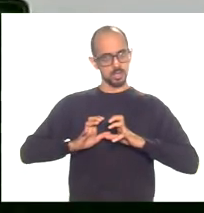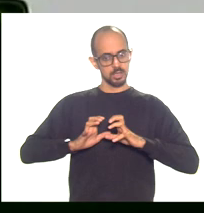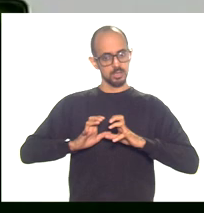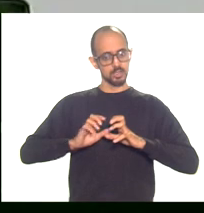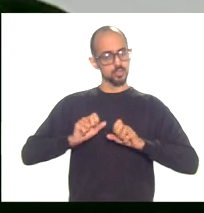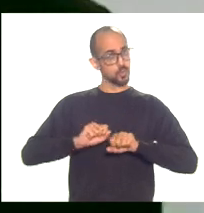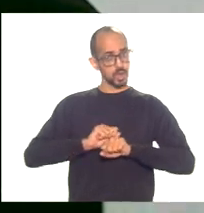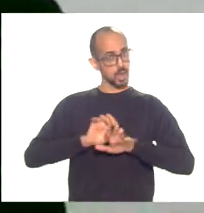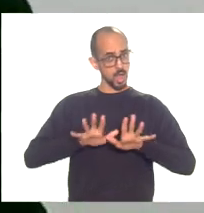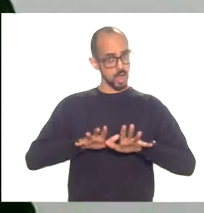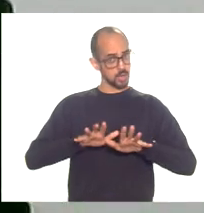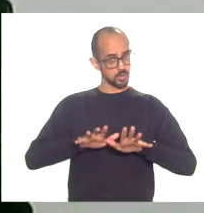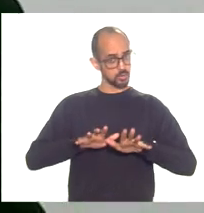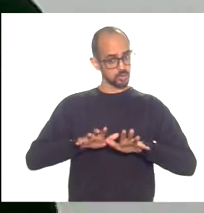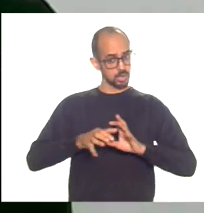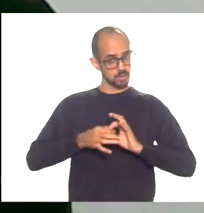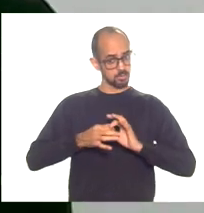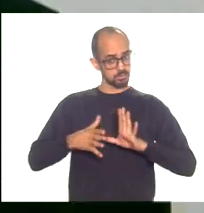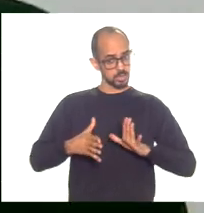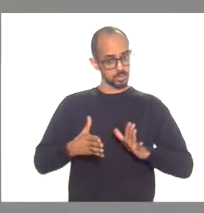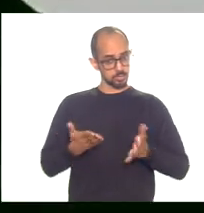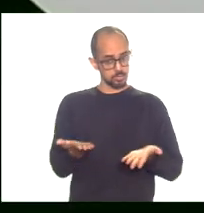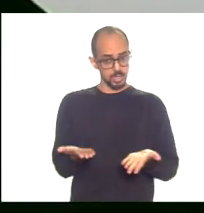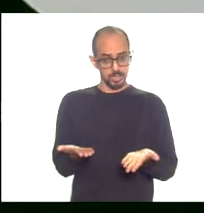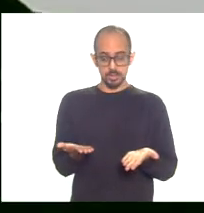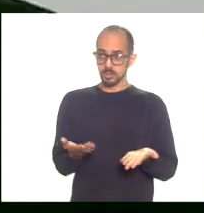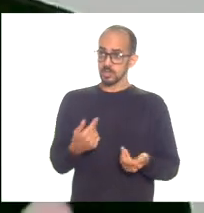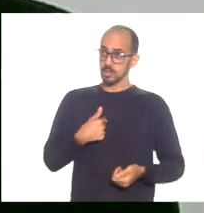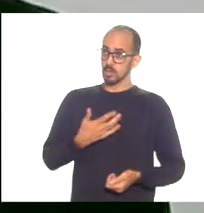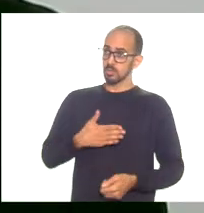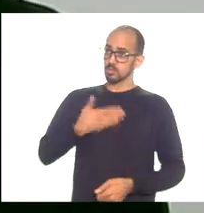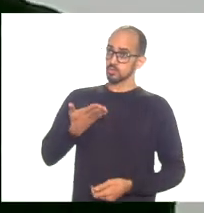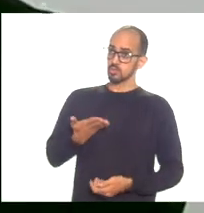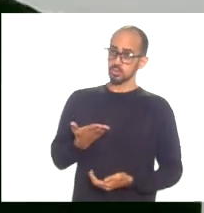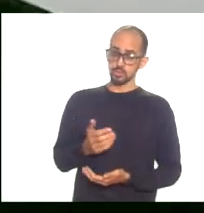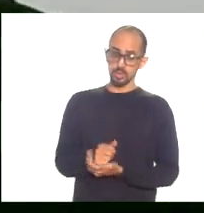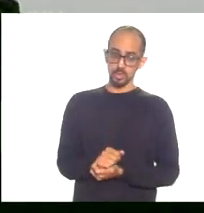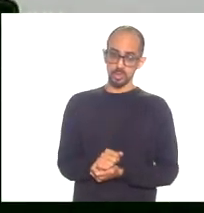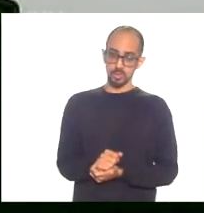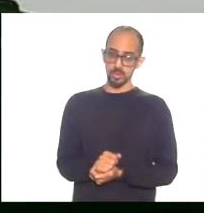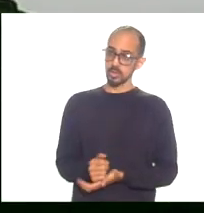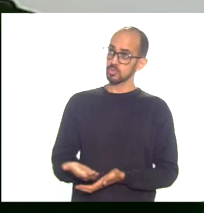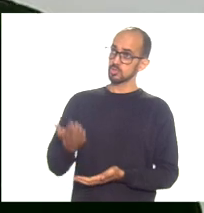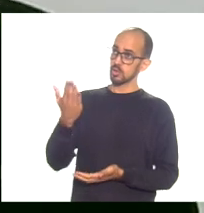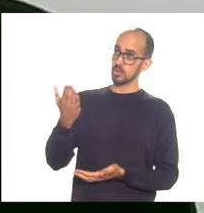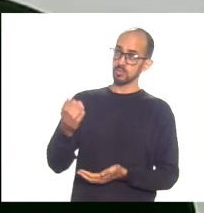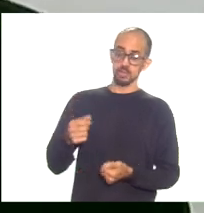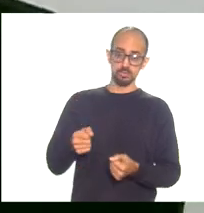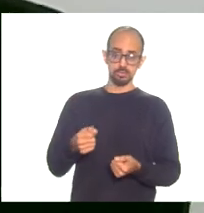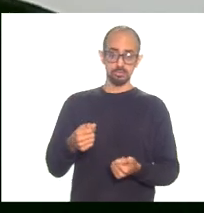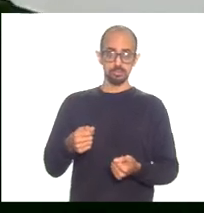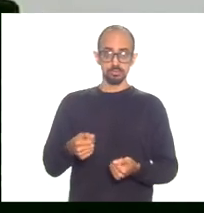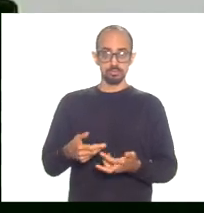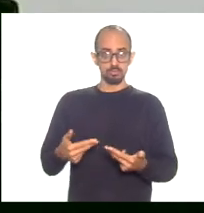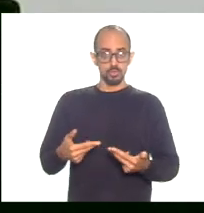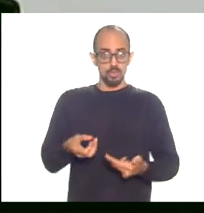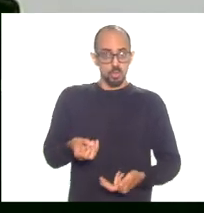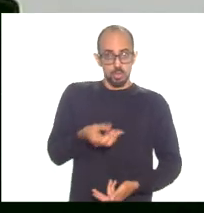público. Mas Vossa Excelência, para minha surpresa, trouxe uma questão nova. Eu não estou